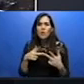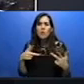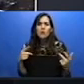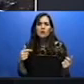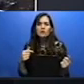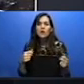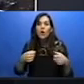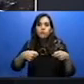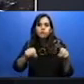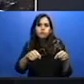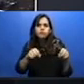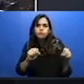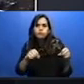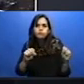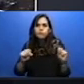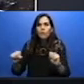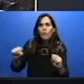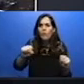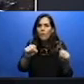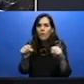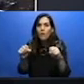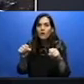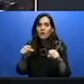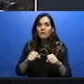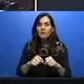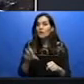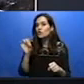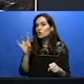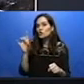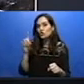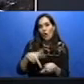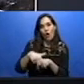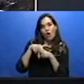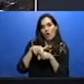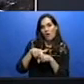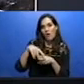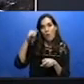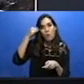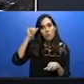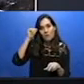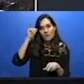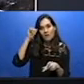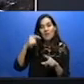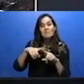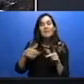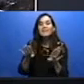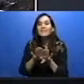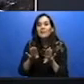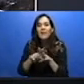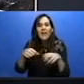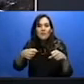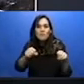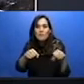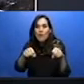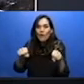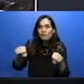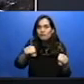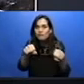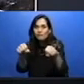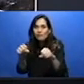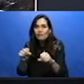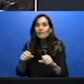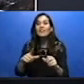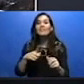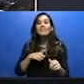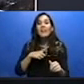Barretos Motorcycle, então o Parque do Peão não é usado somente na Festa do Peão, mas também o Barretos Motorcycle, que acontece aí geralmente na primeira